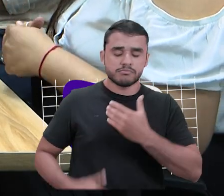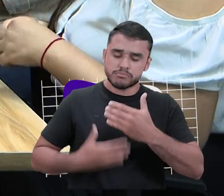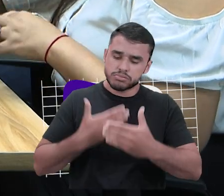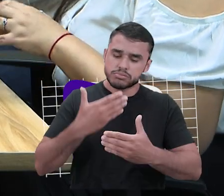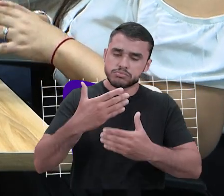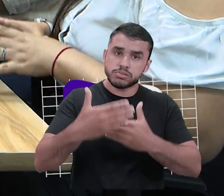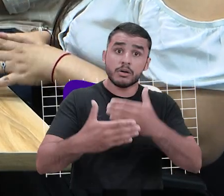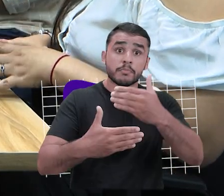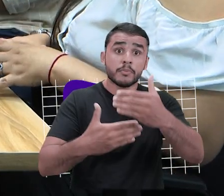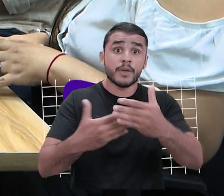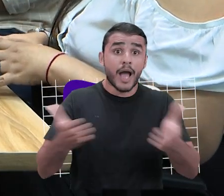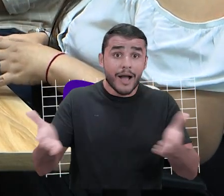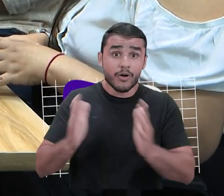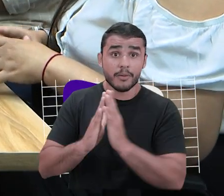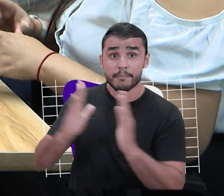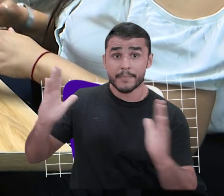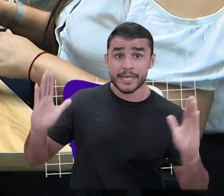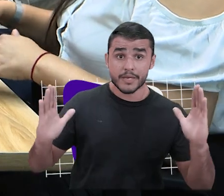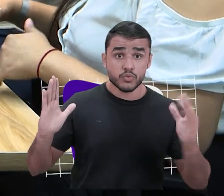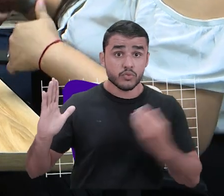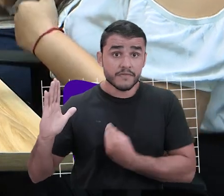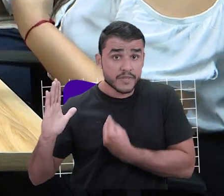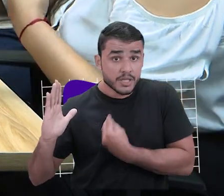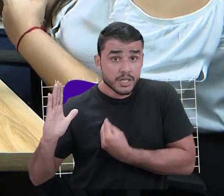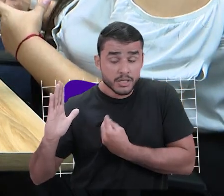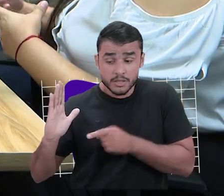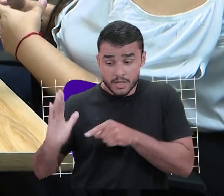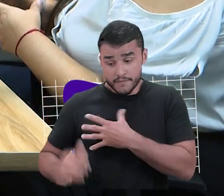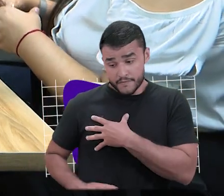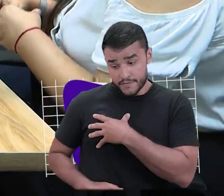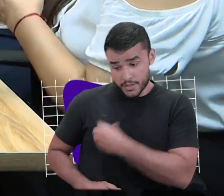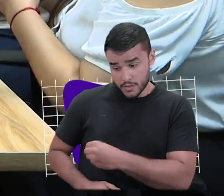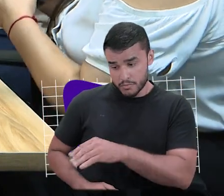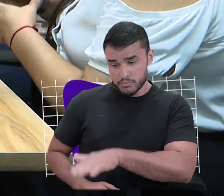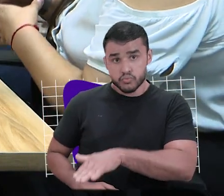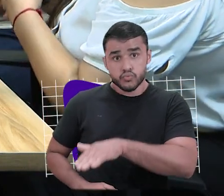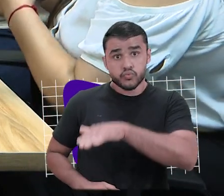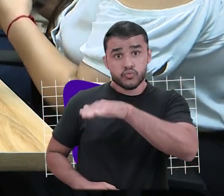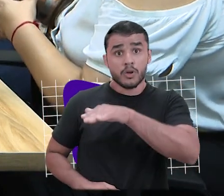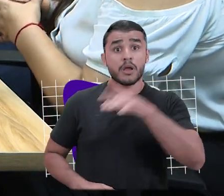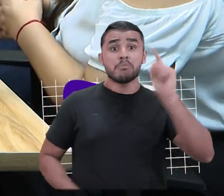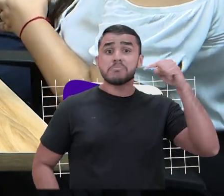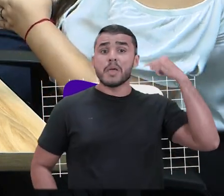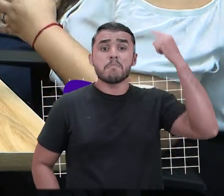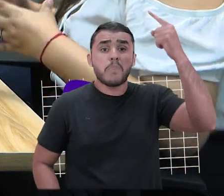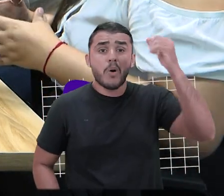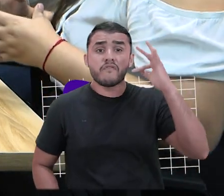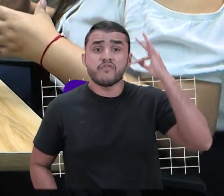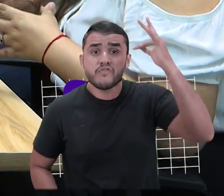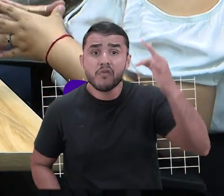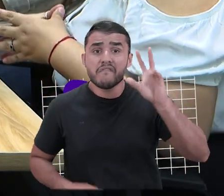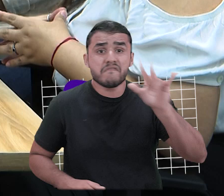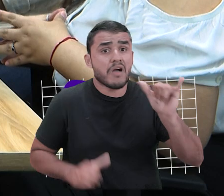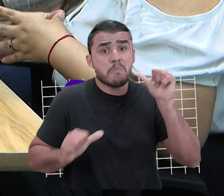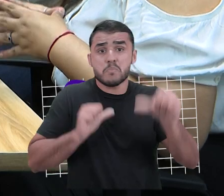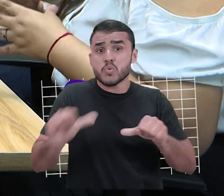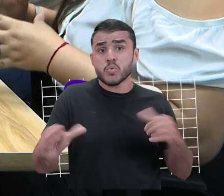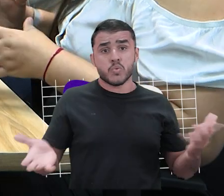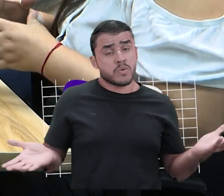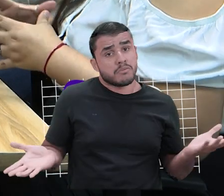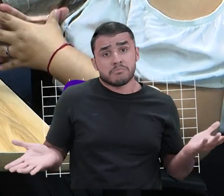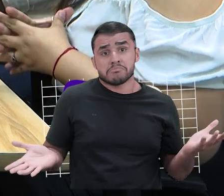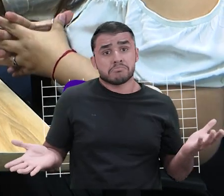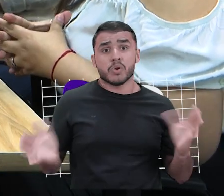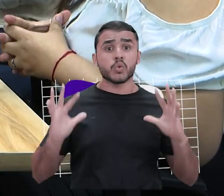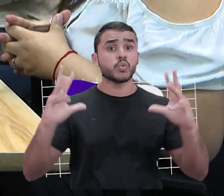Uhum. O ciclo de hoje é esse. Daqui a um tempo é outro. E outro. E chega uma hora que você percebe que tá